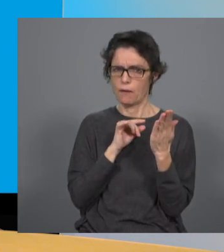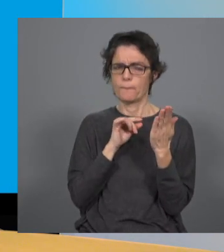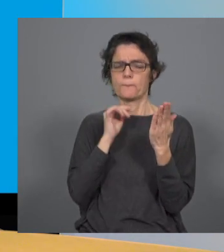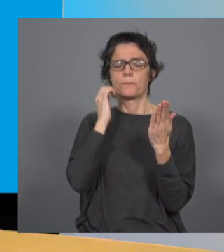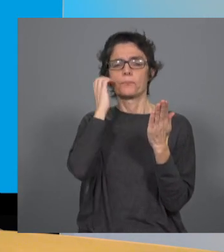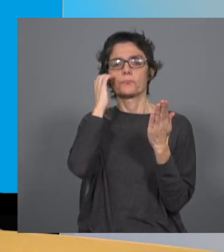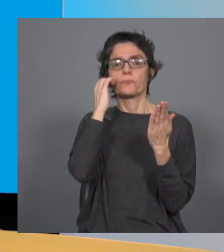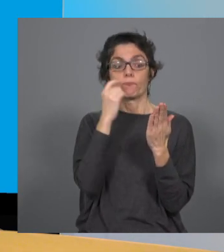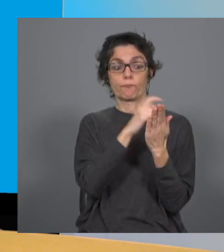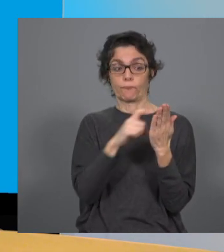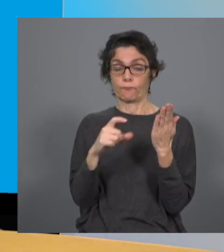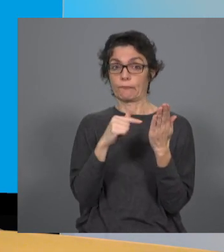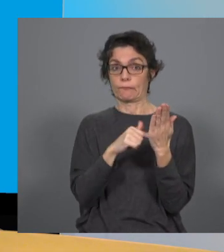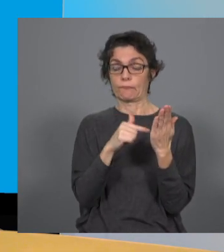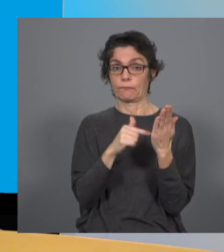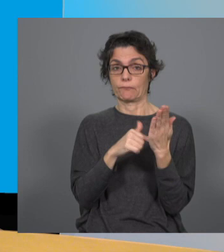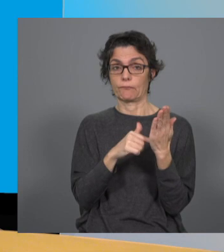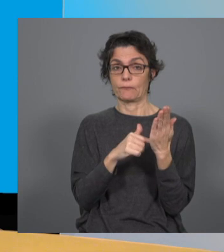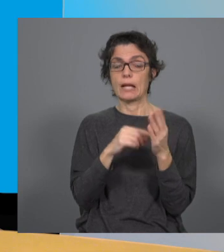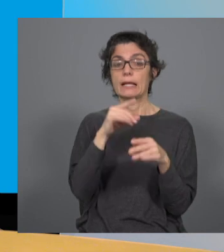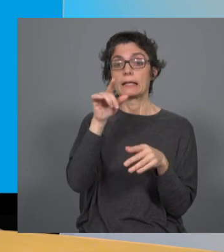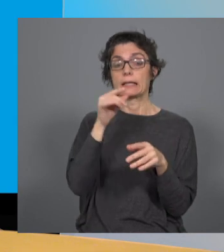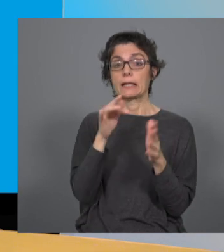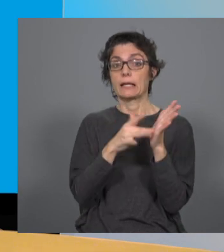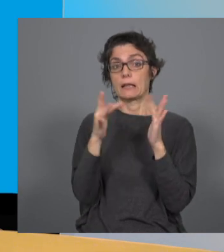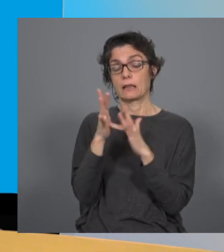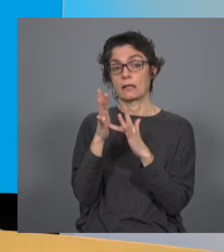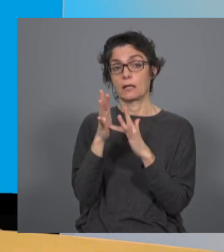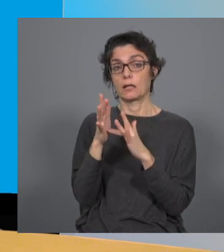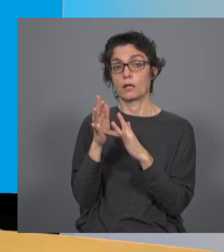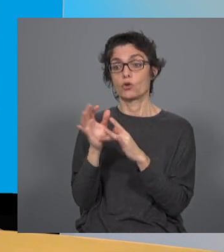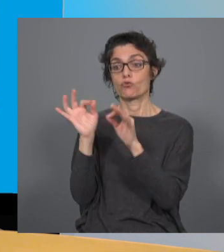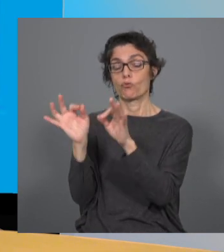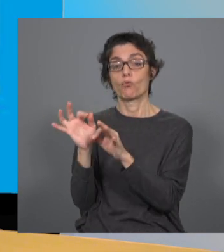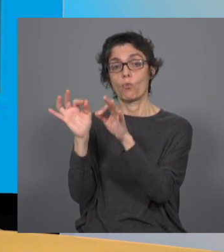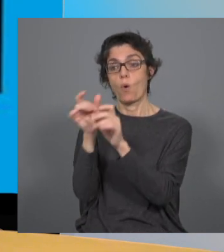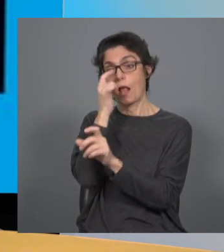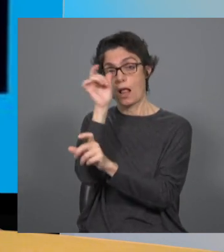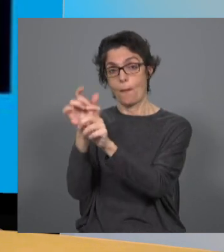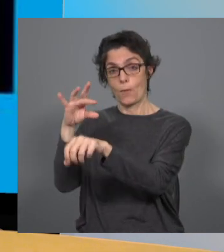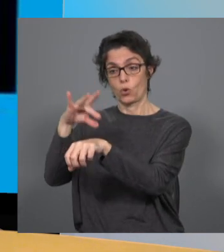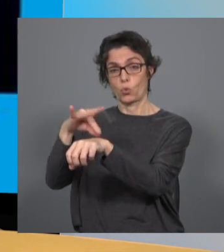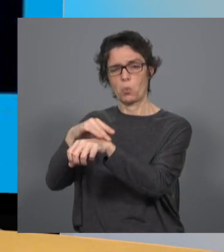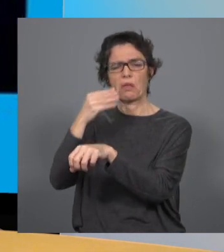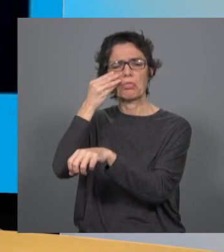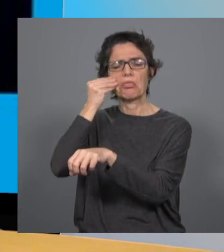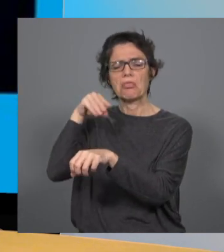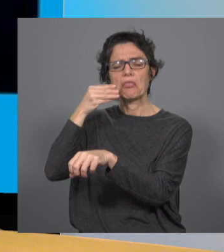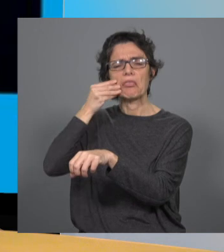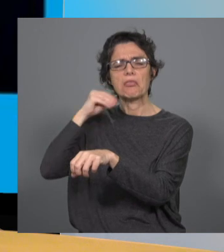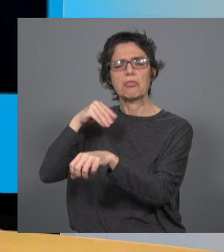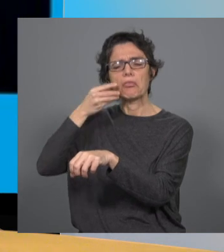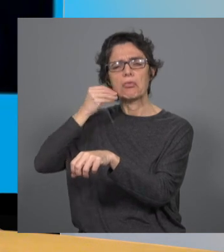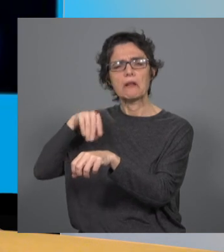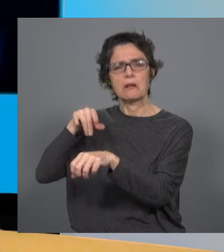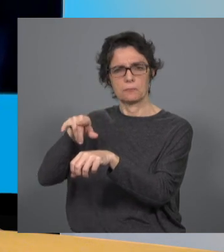aquela passagem, aquele episódio da cura do leproso, em que há esta atitude de fé e de confiança